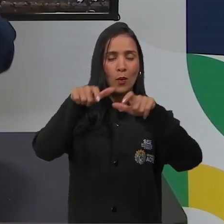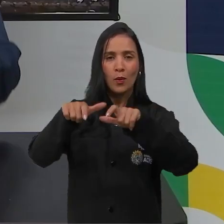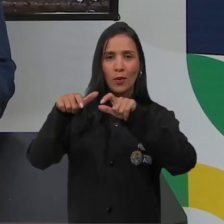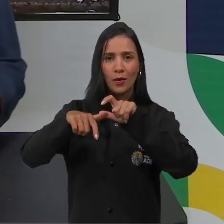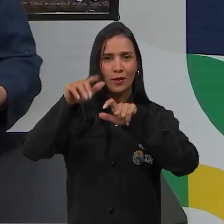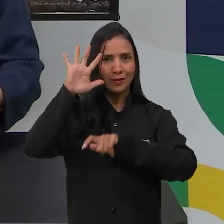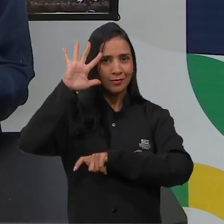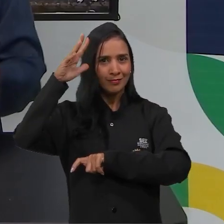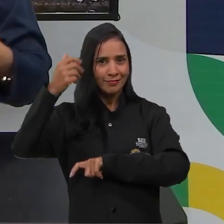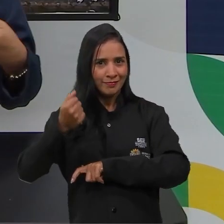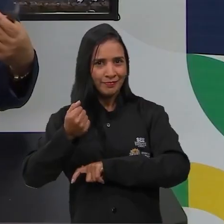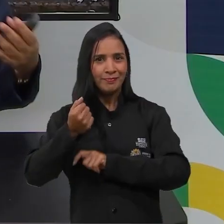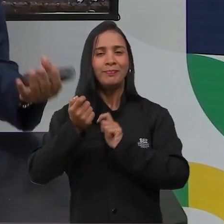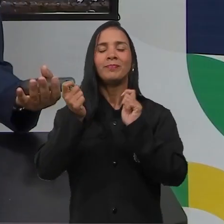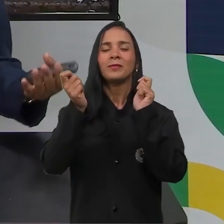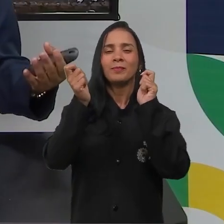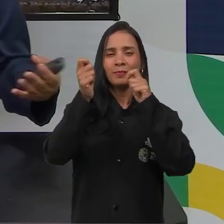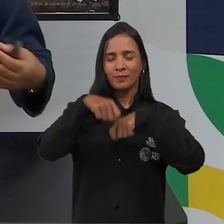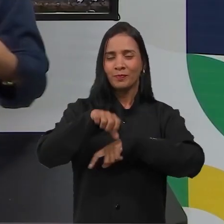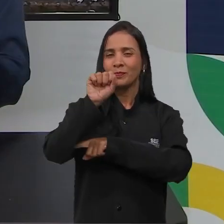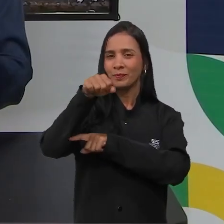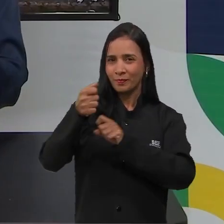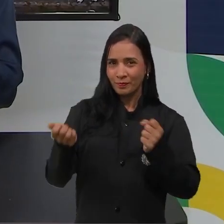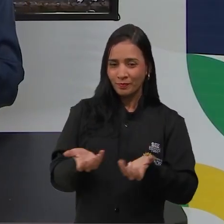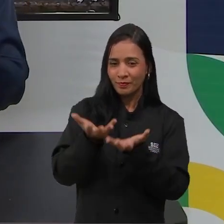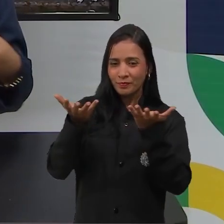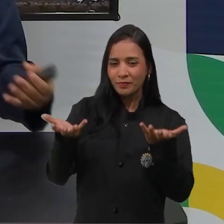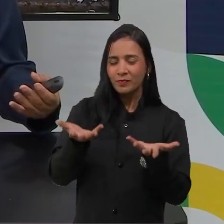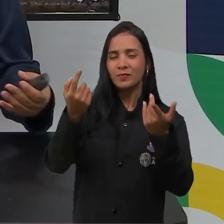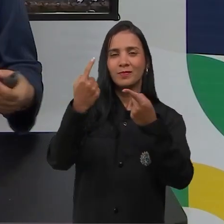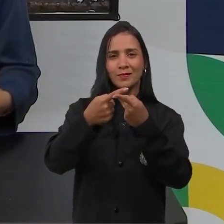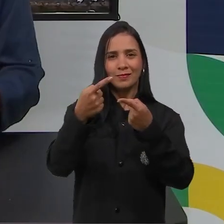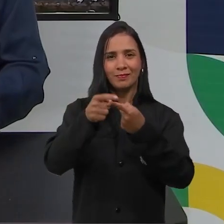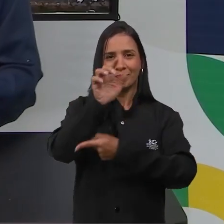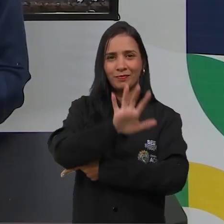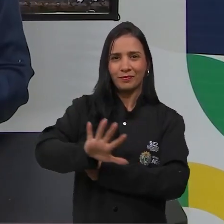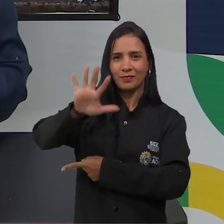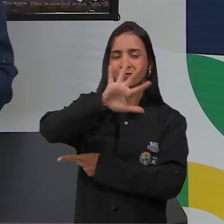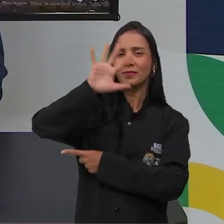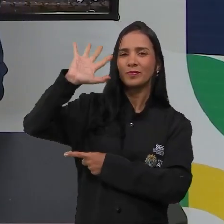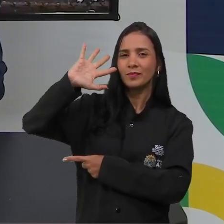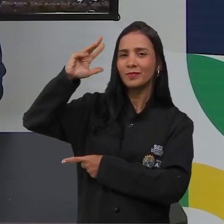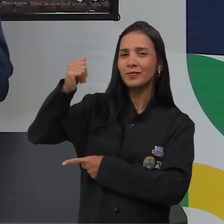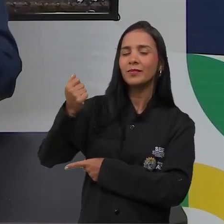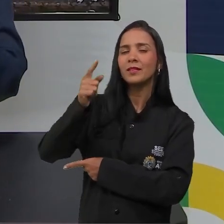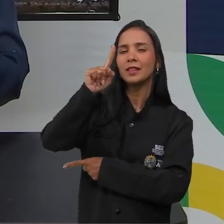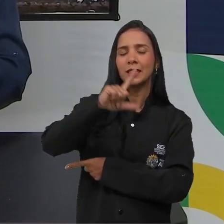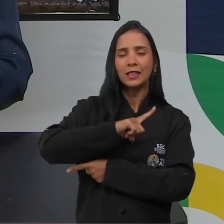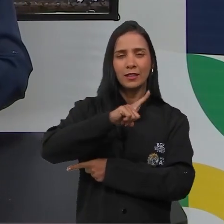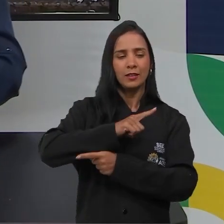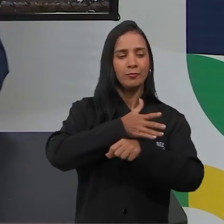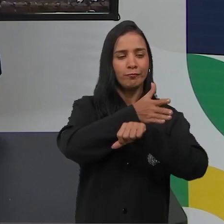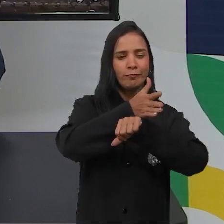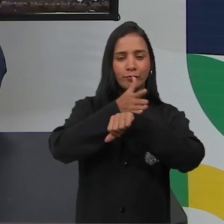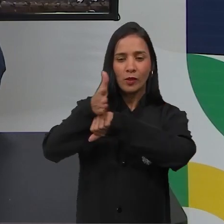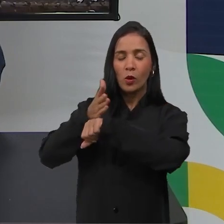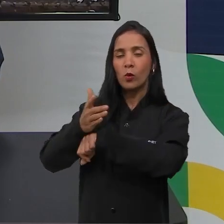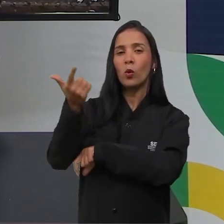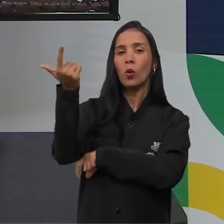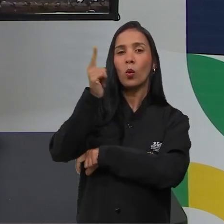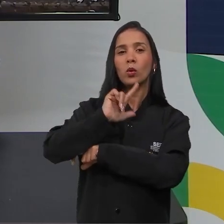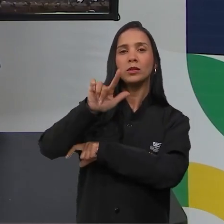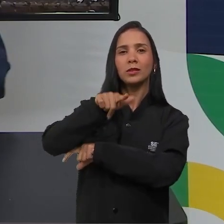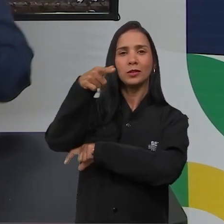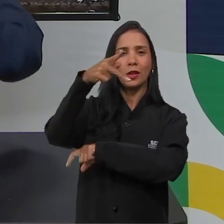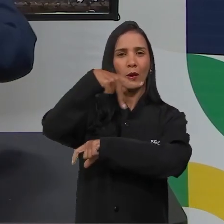pode muito bem propiciar tudo isso. O continente africano, ele é acessível aos vários